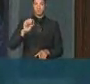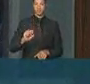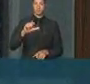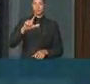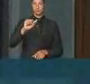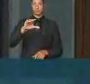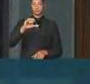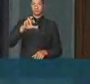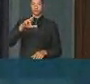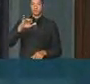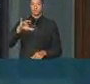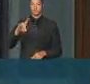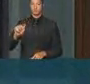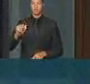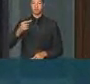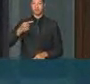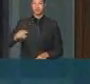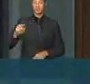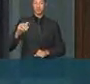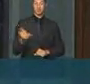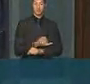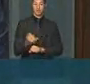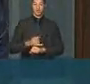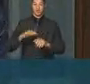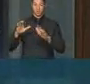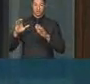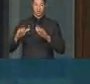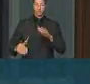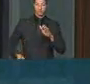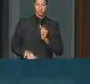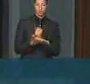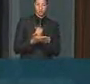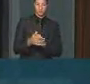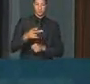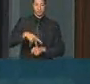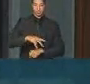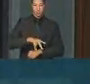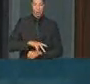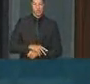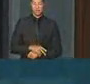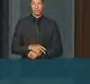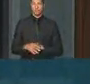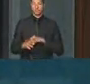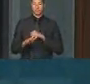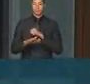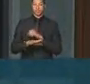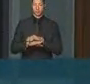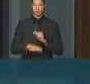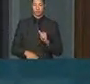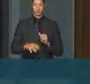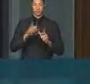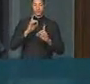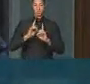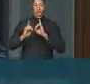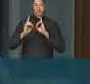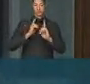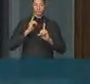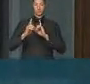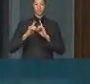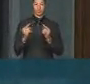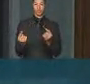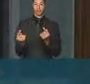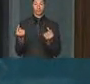e irem para uma estratégia golpista nesse país chamamos para o diálogo a